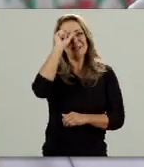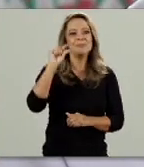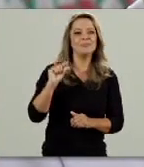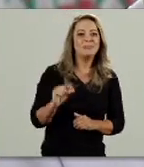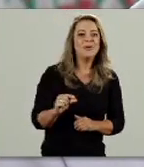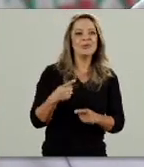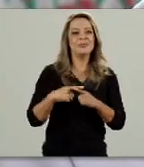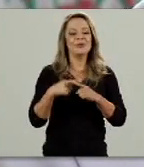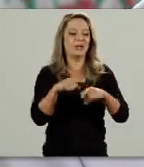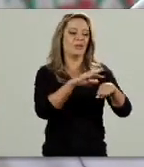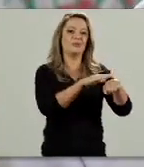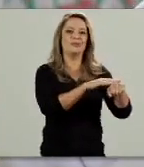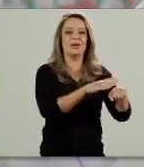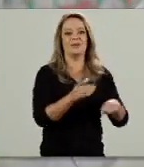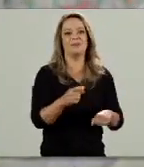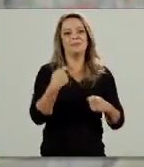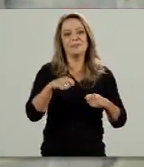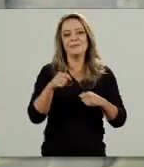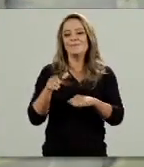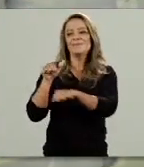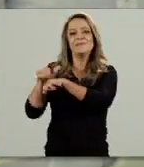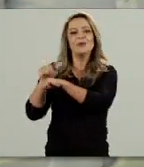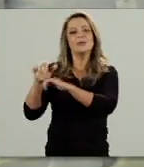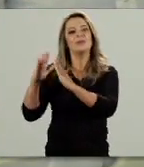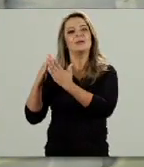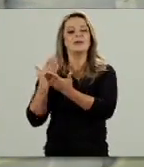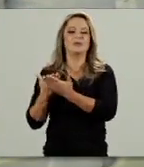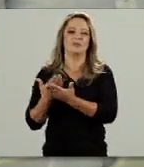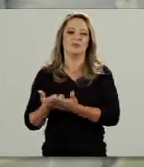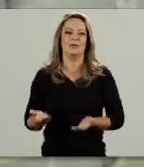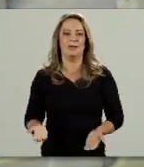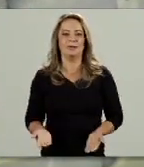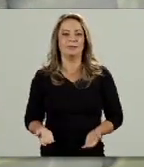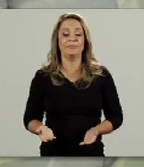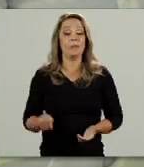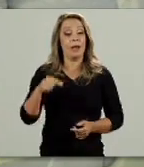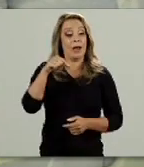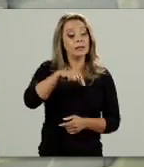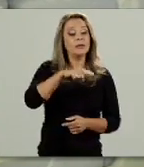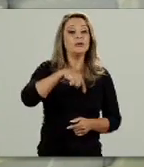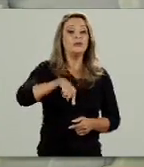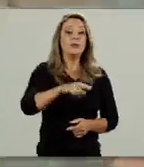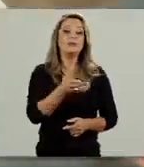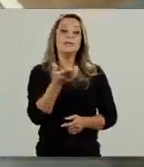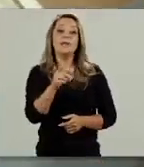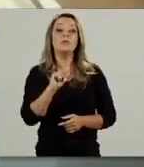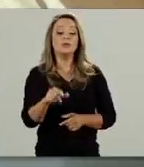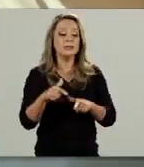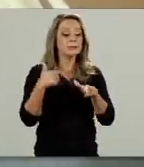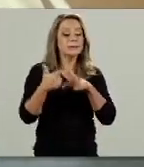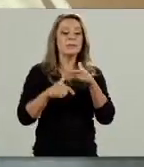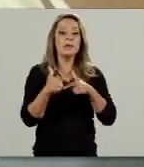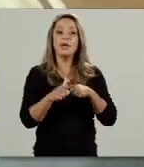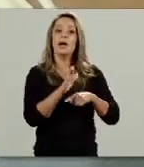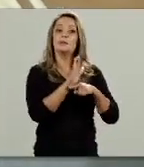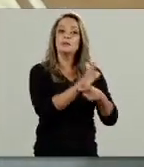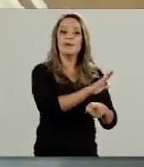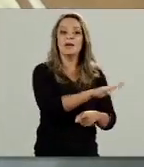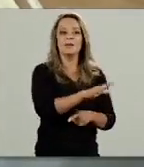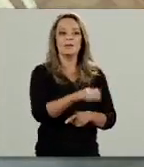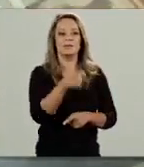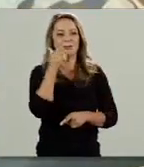lacunas de aprendizagem, fraturas de aprendizagem, como a gente diz, muito grandes. E aqui nós procuramos fazer esse